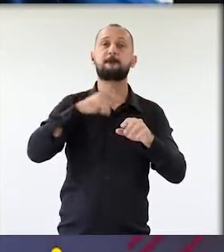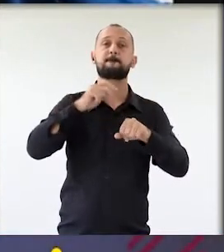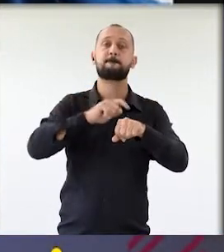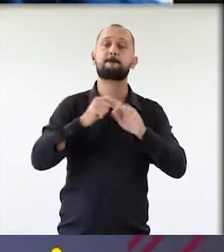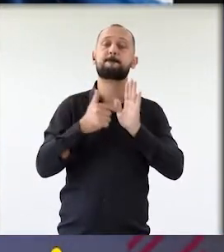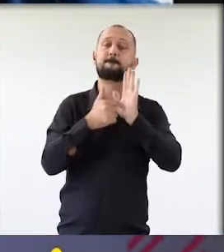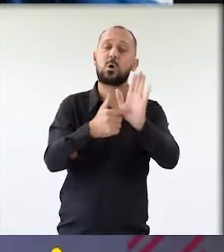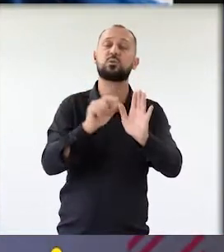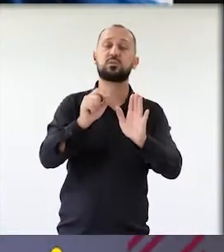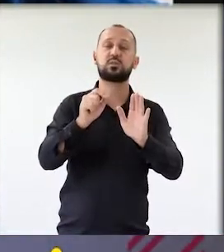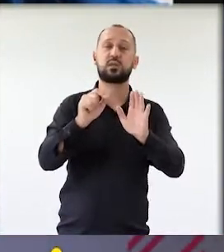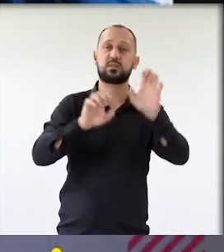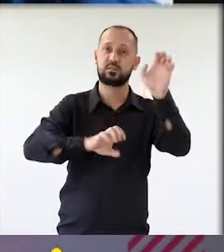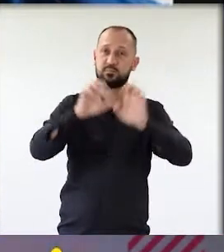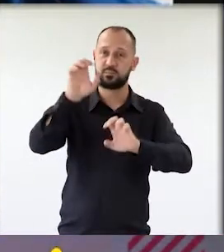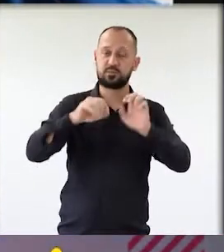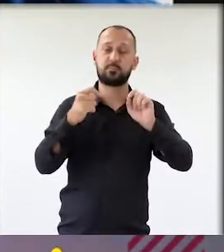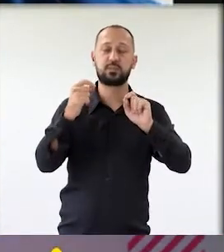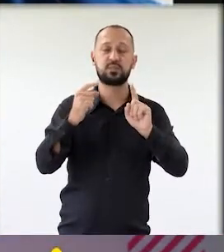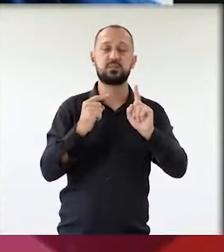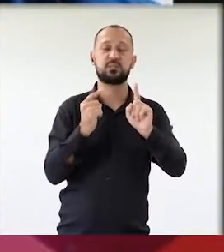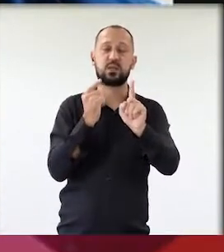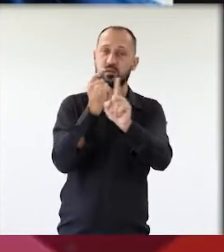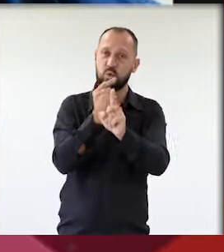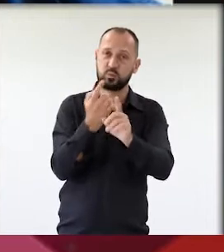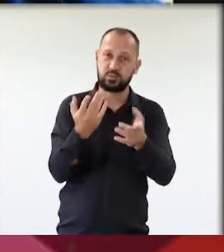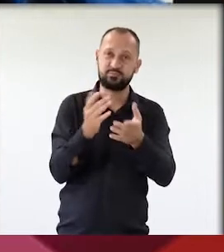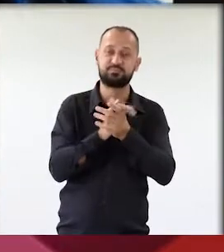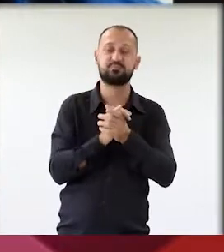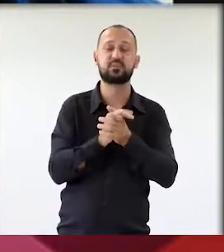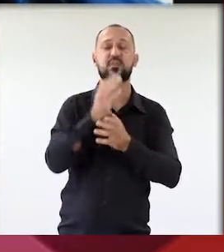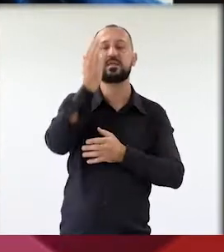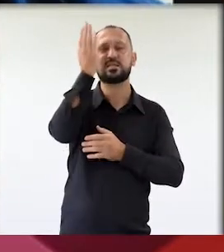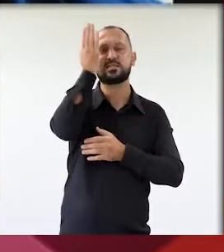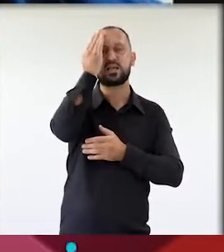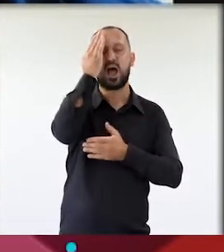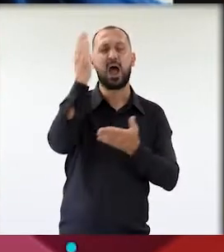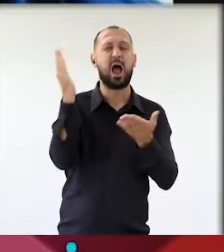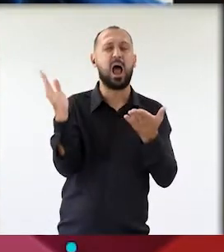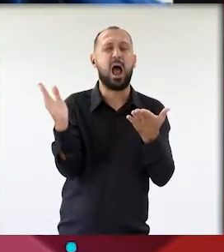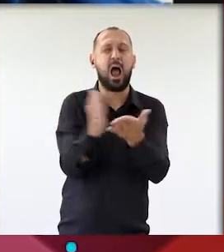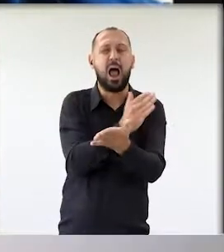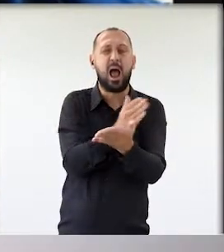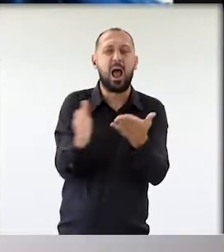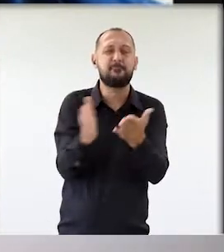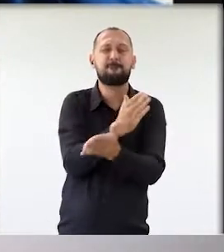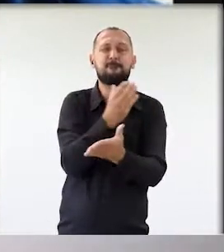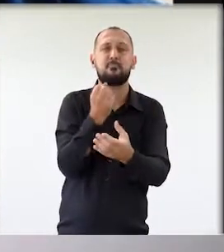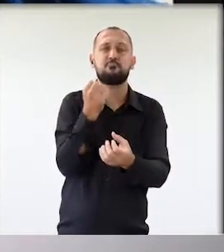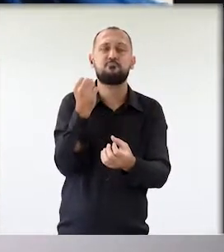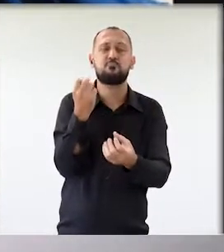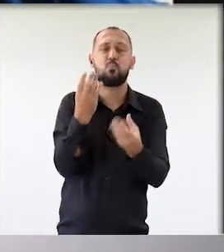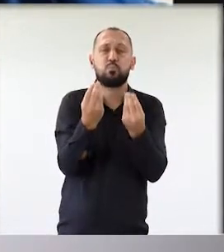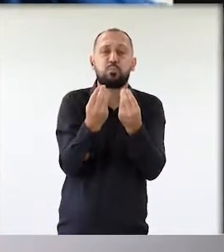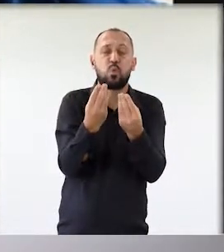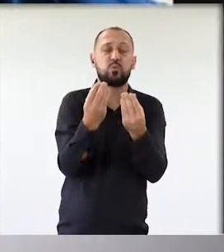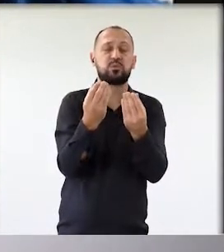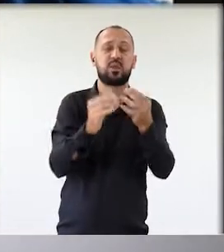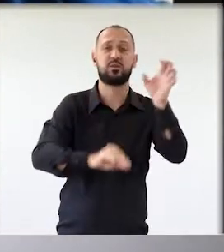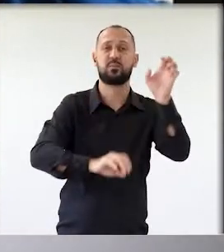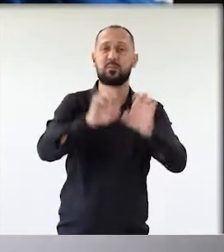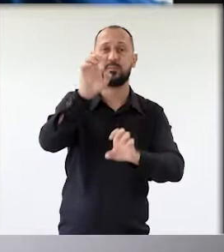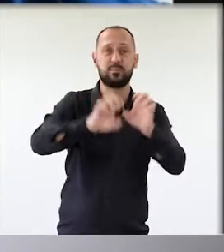inclusive fixa um patamar que as empresas devem alcançar. Infelizmente, a gente sabe que ainda tem muitas empresas